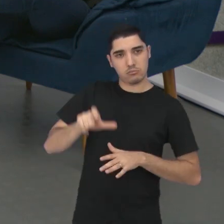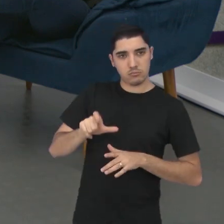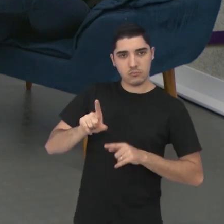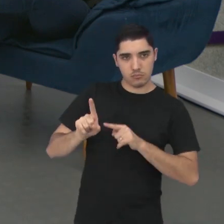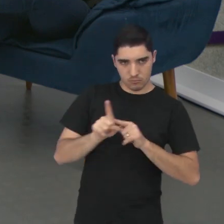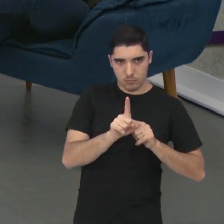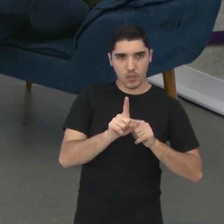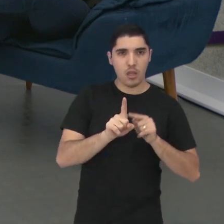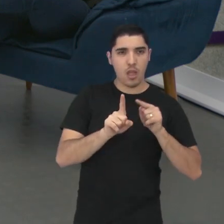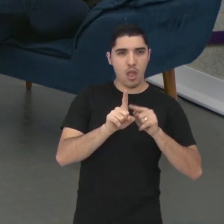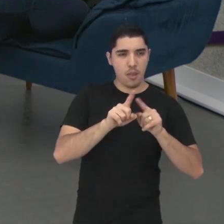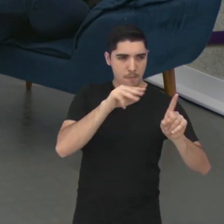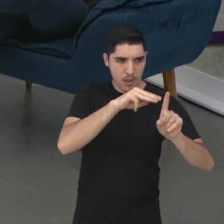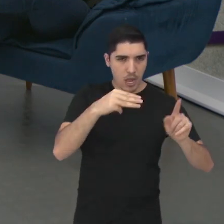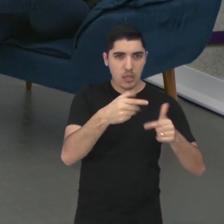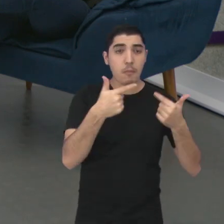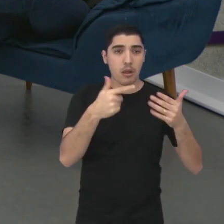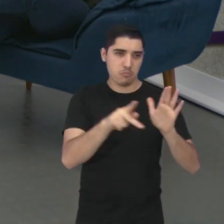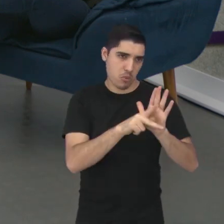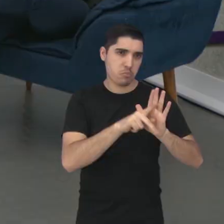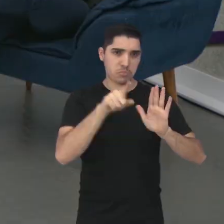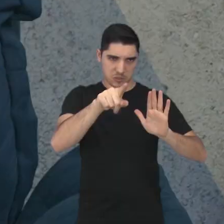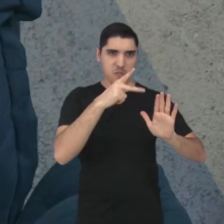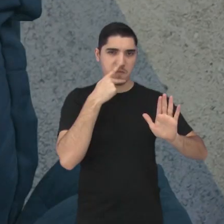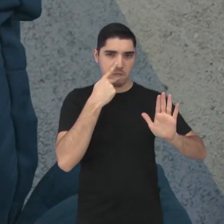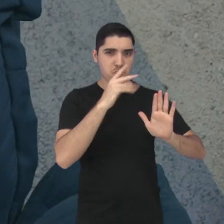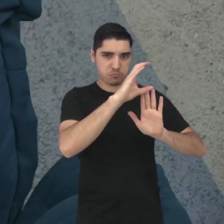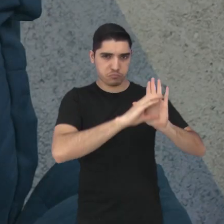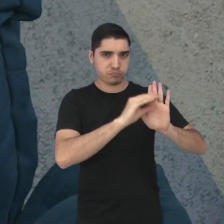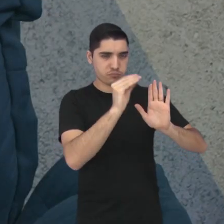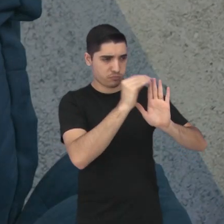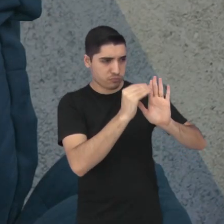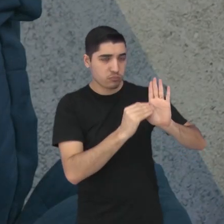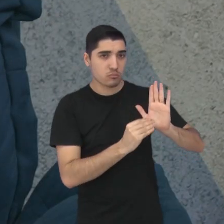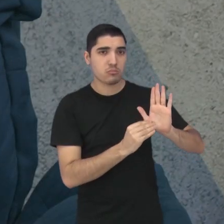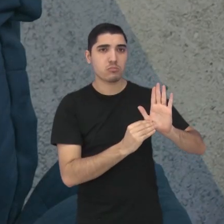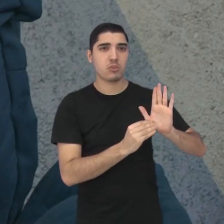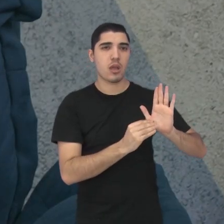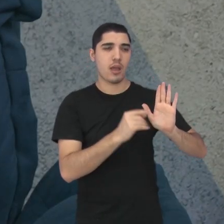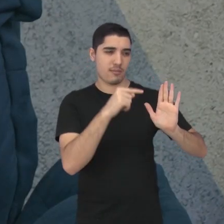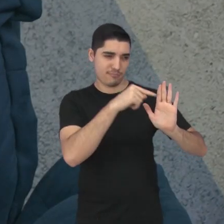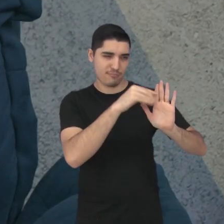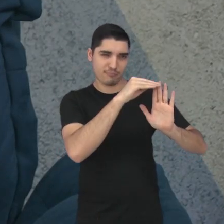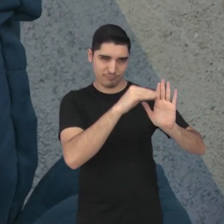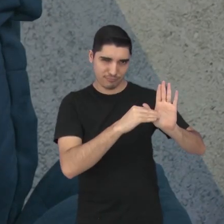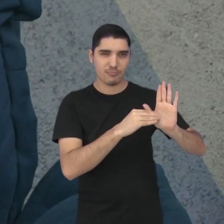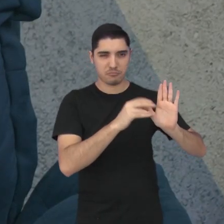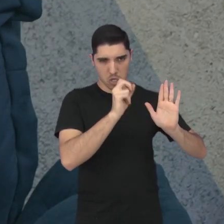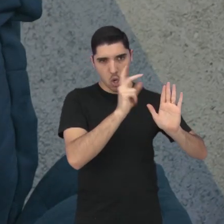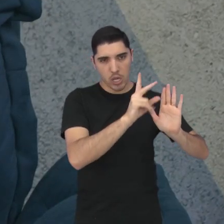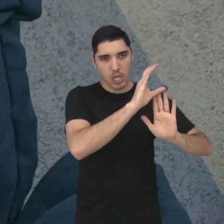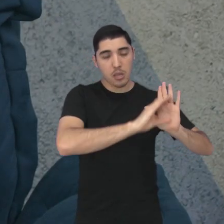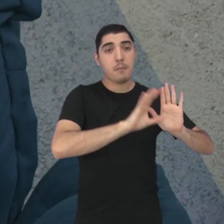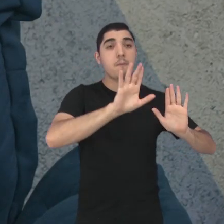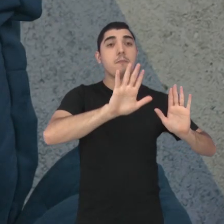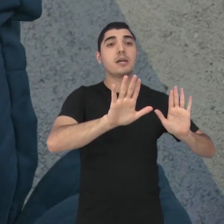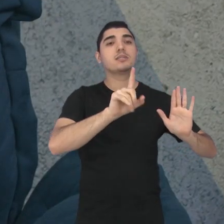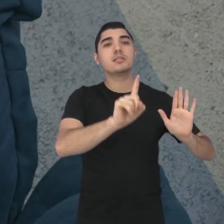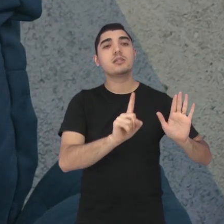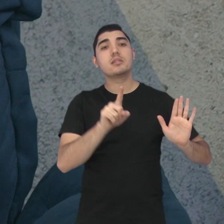mercado, além do portfólio, qual seria o caminho depois, né?